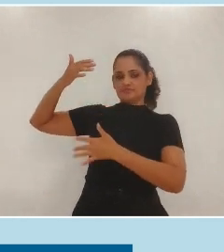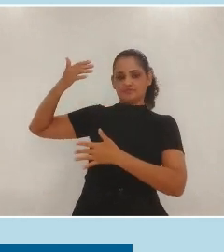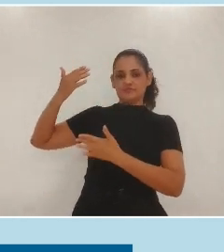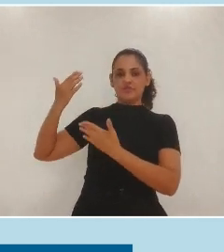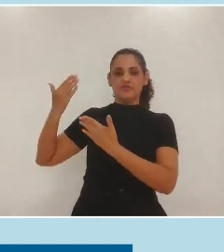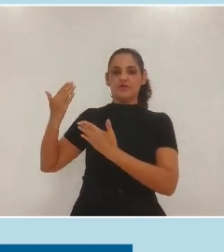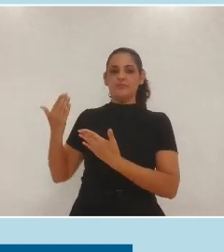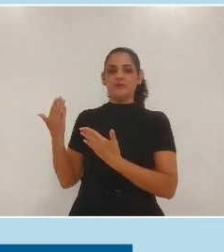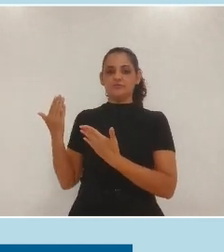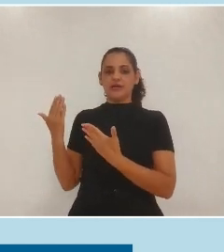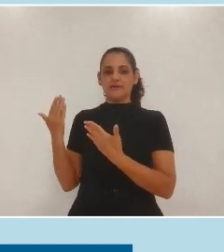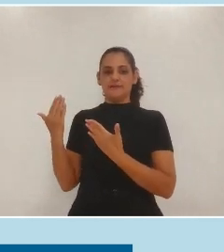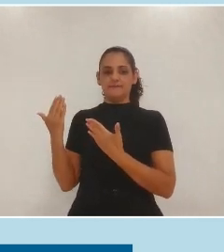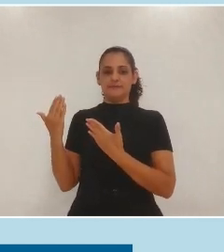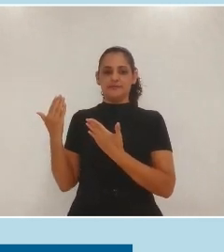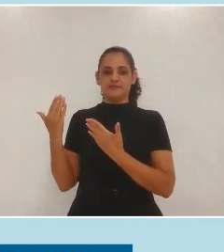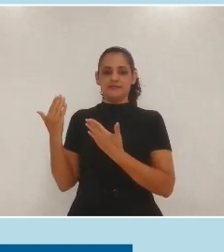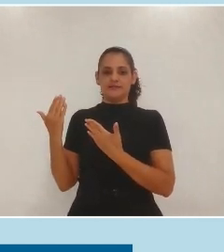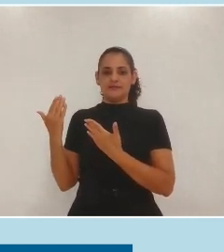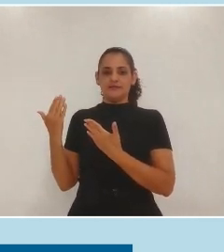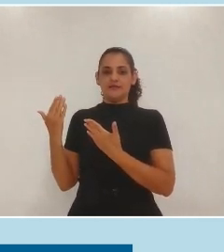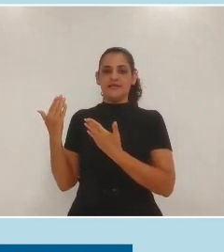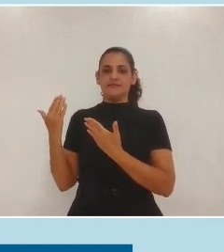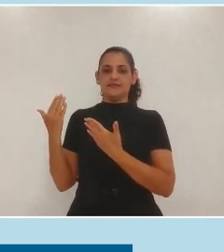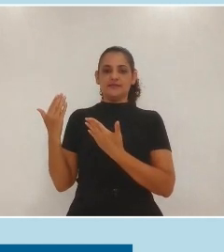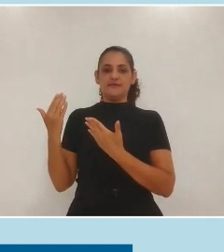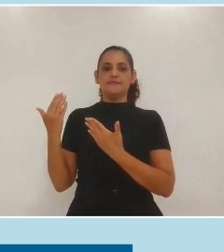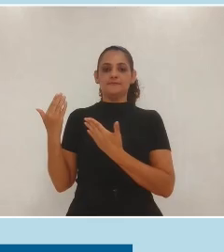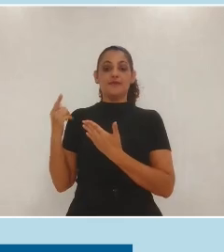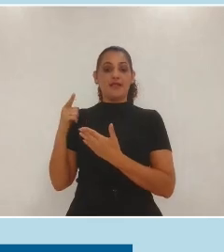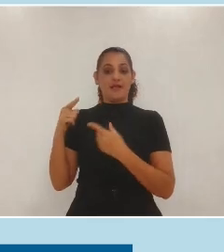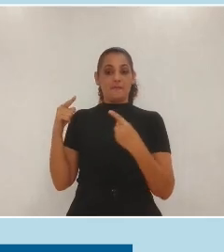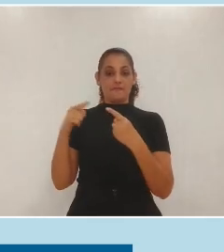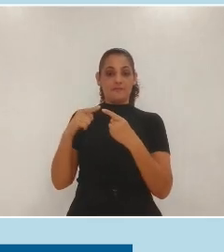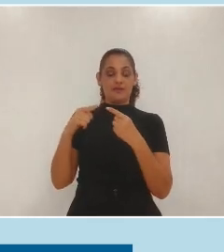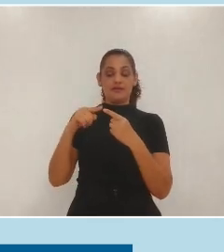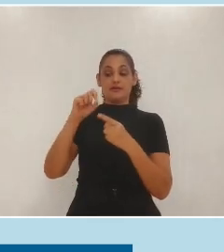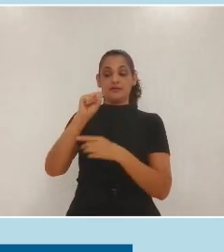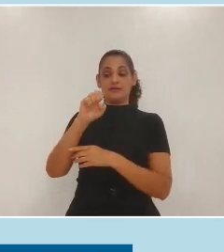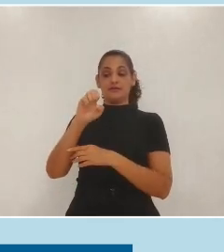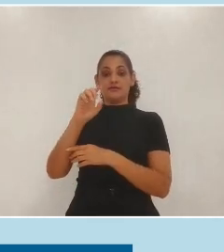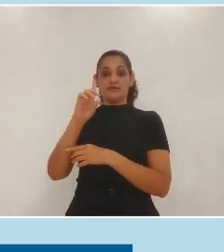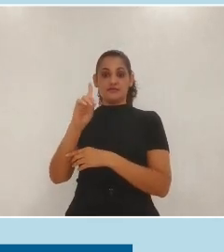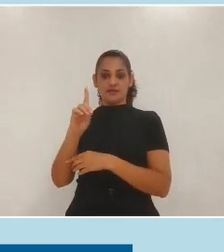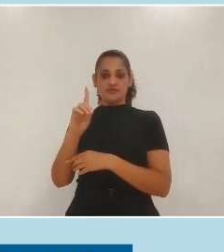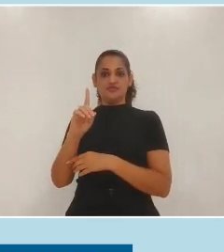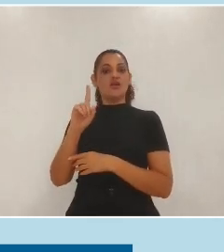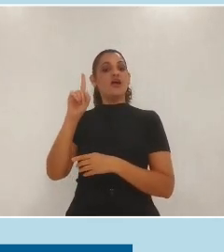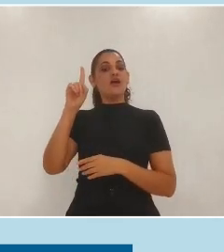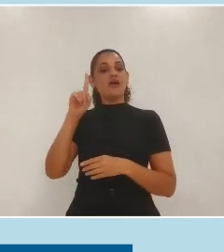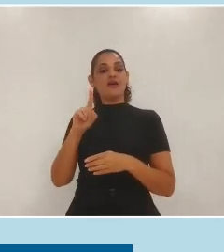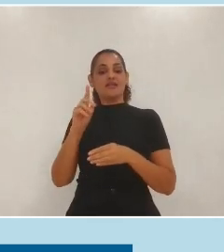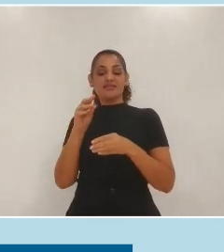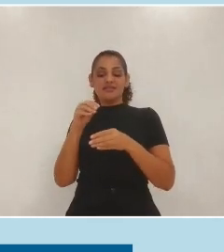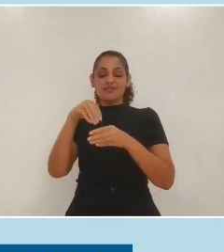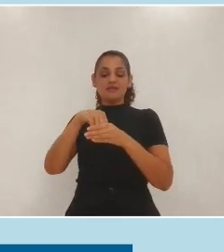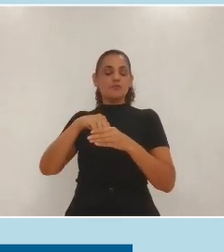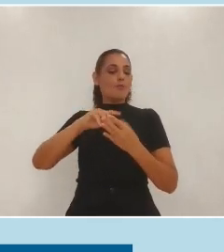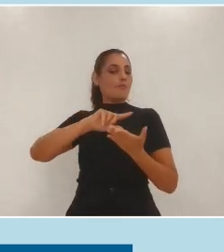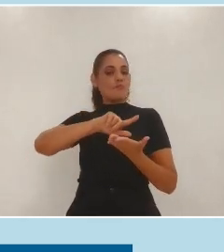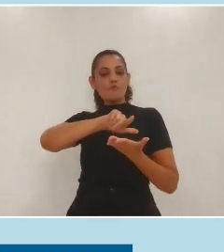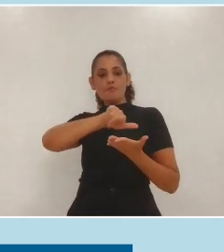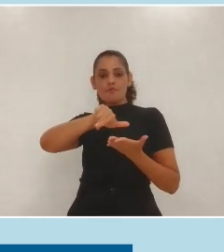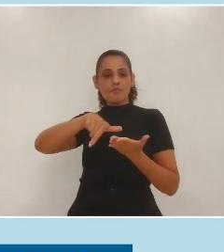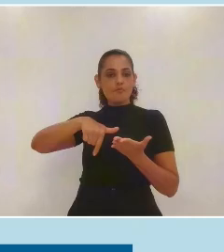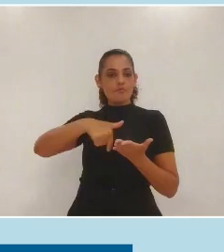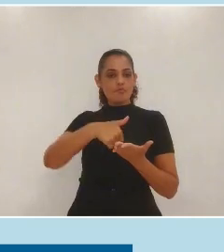a apneia do sono. Você percebe que tudo isso que eu estou falando são estruturas que são ocas. Tudo que é oca é porque pode esticar mais do que